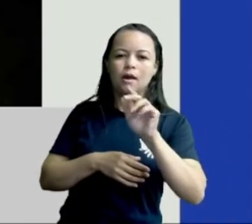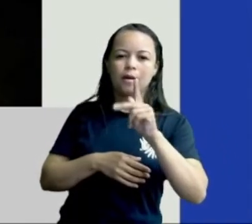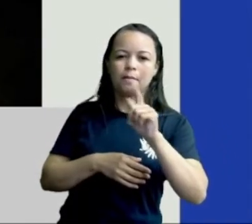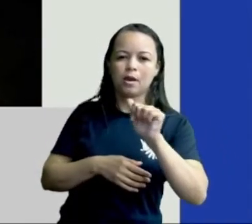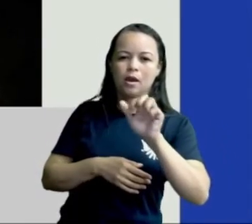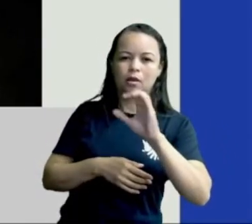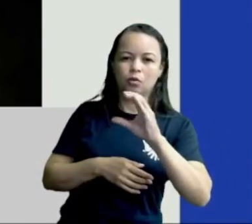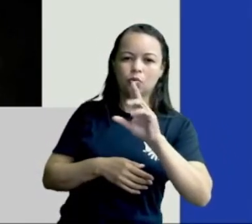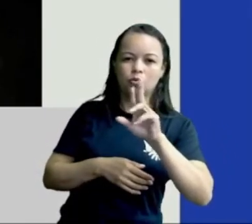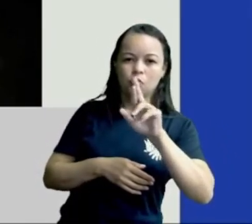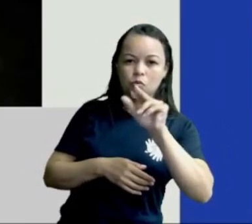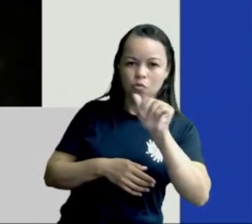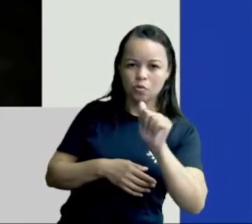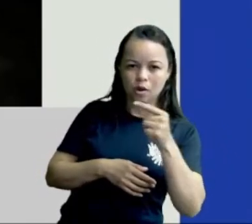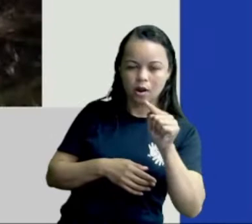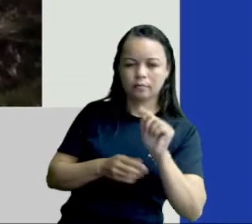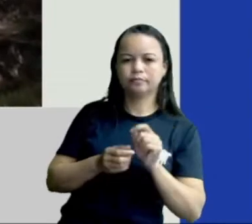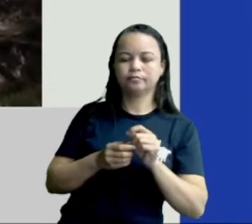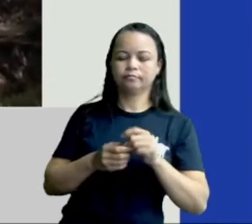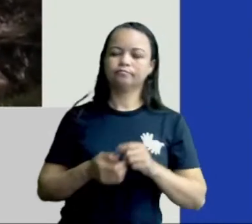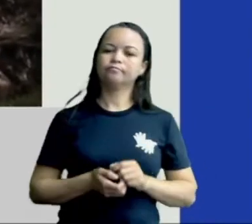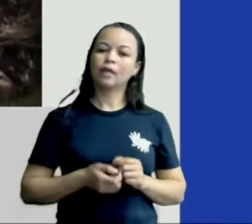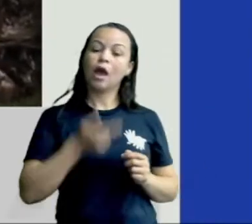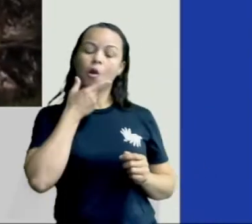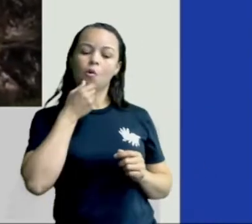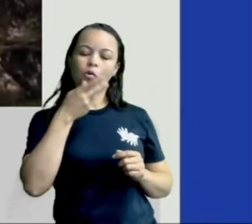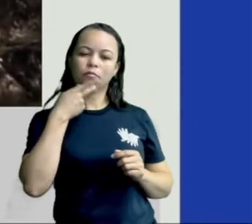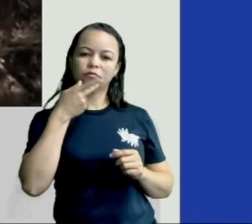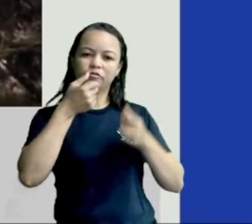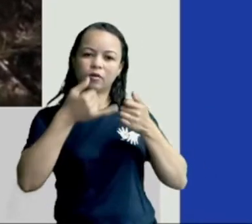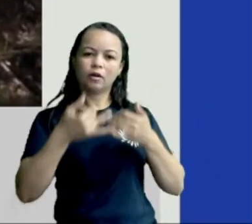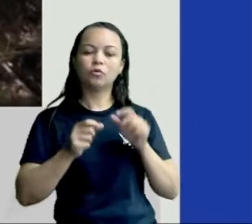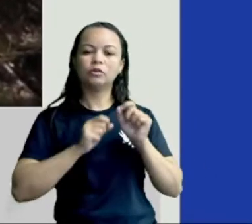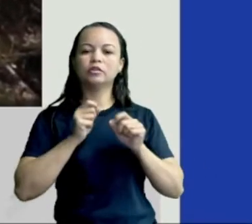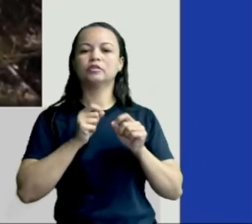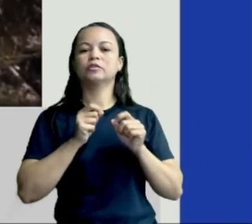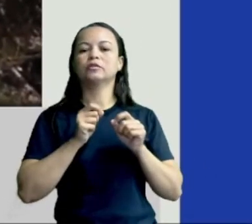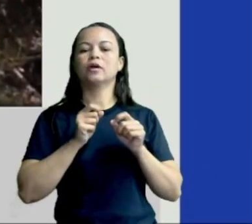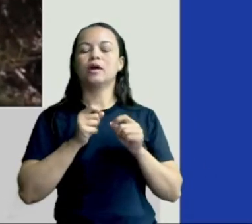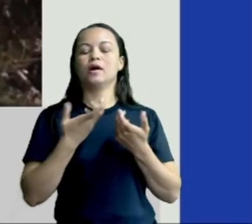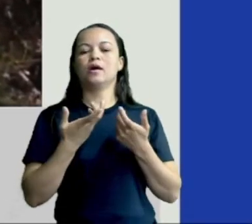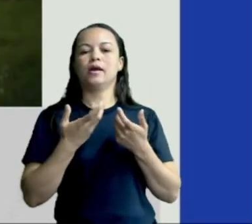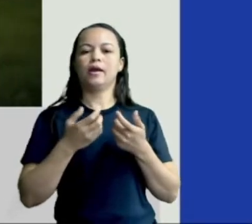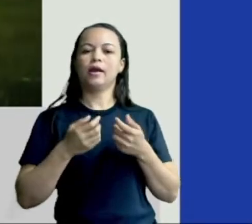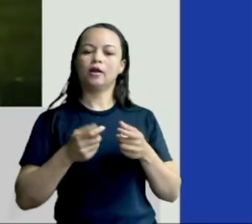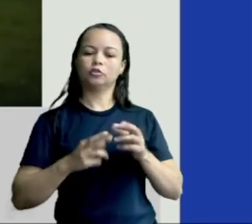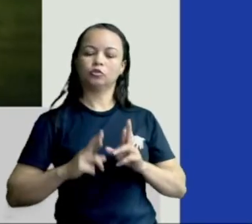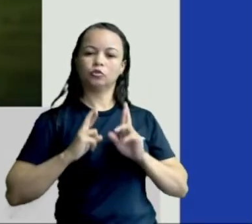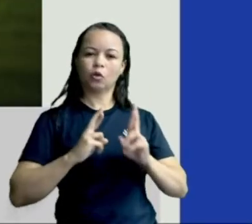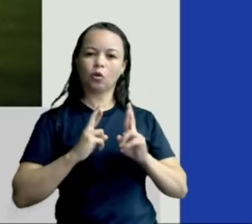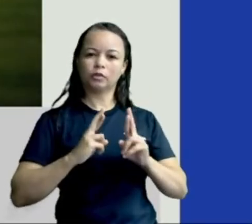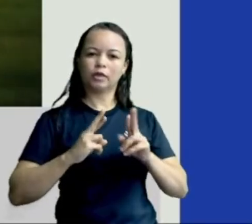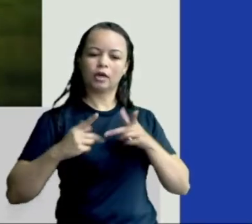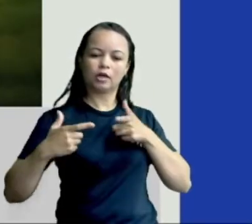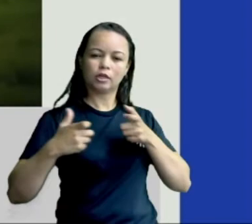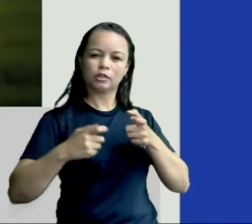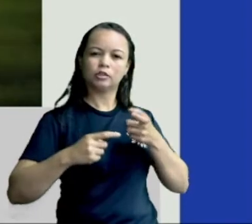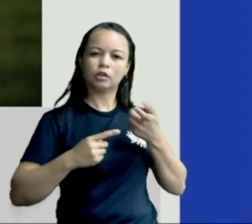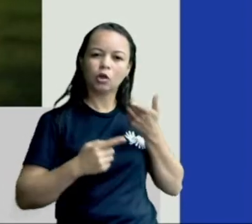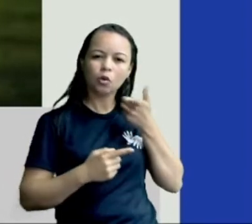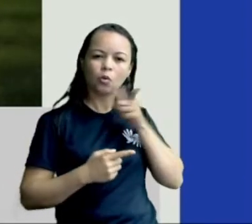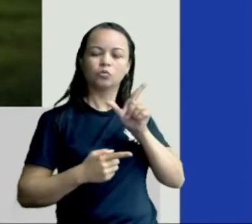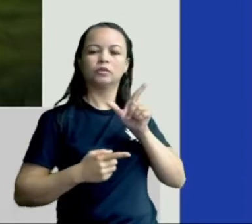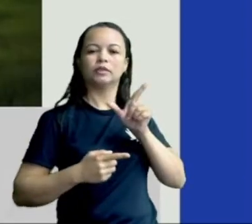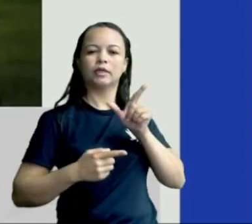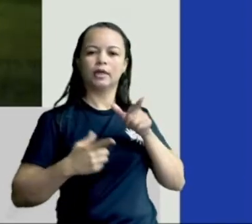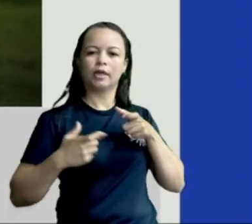A sorte da nossa causa depende desse primeiro combate, teria dito Fernandes Vieira. A causa era